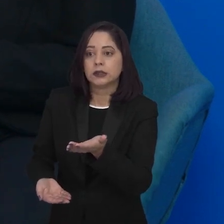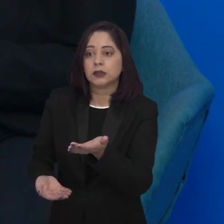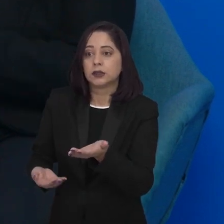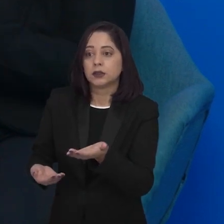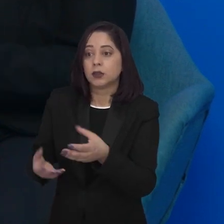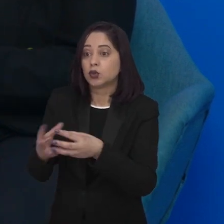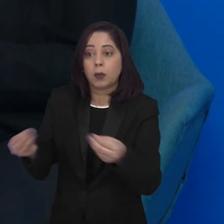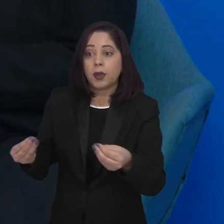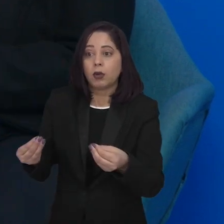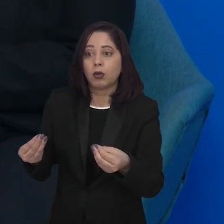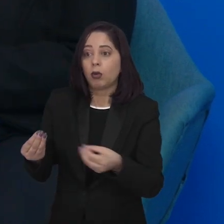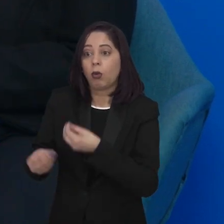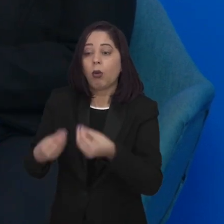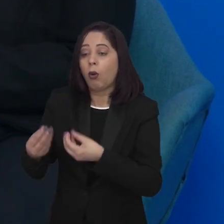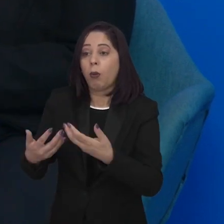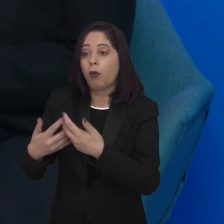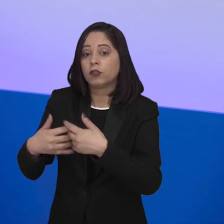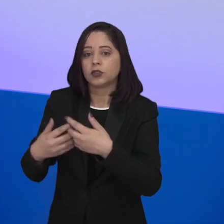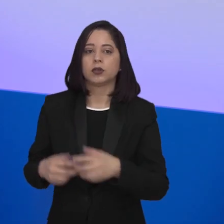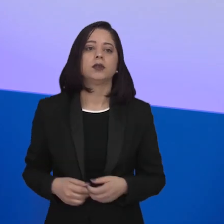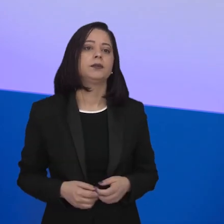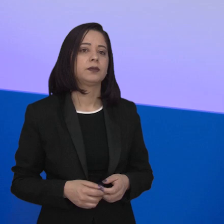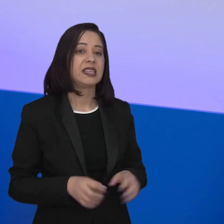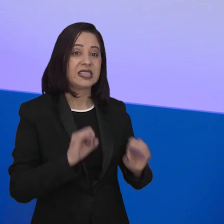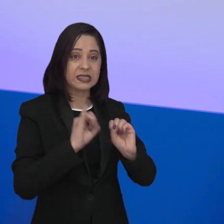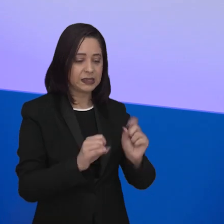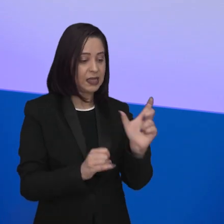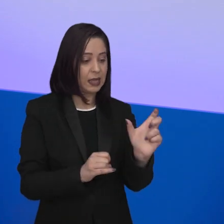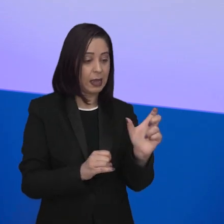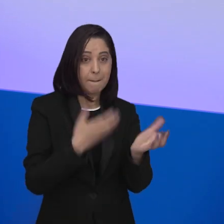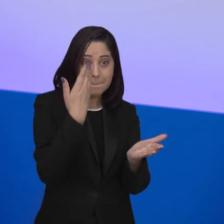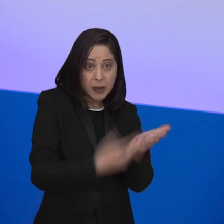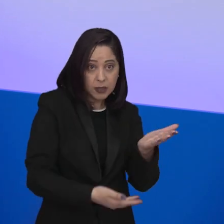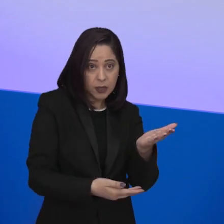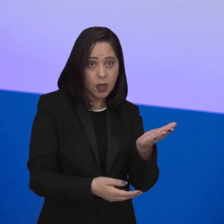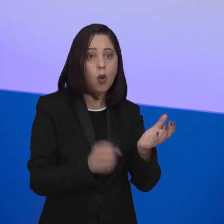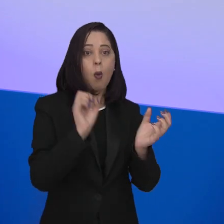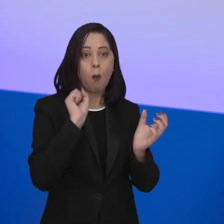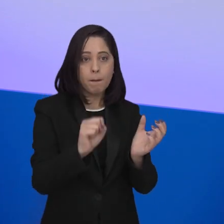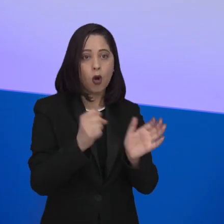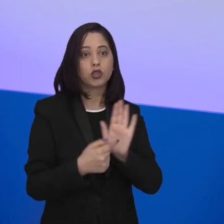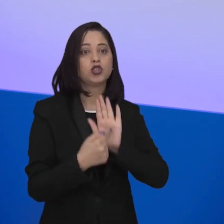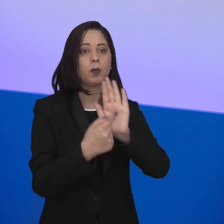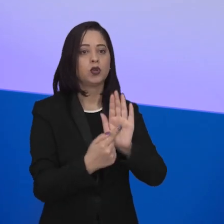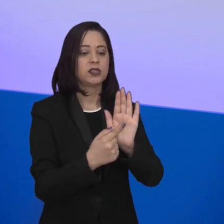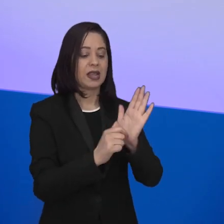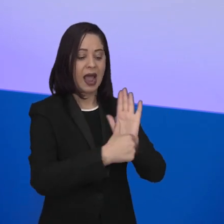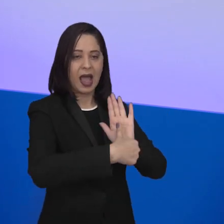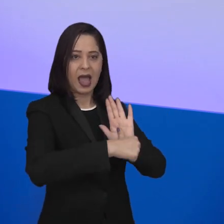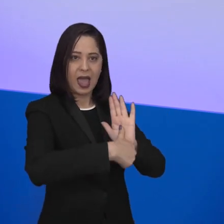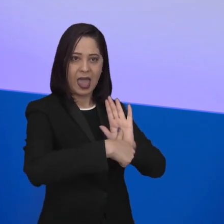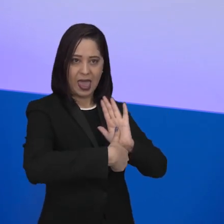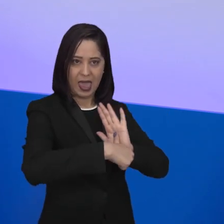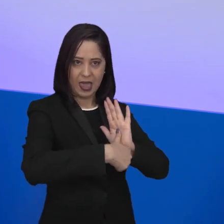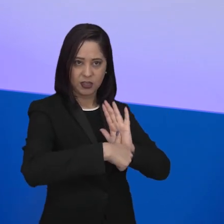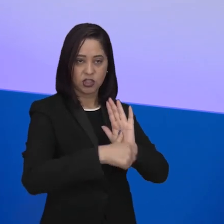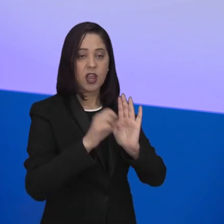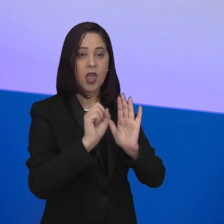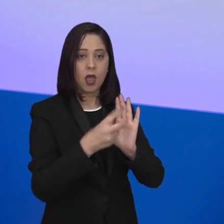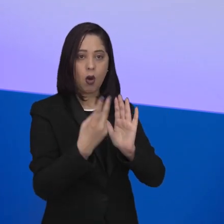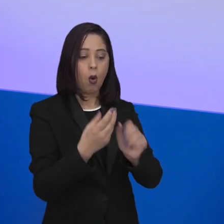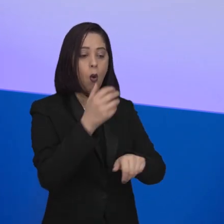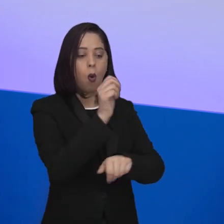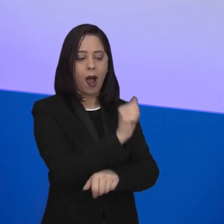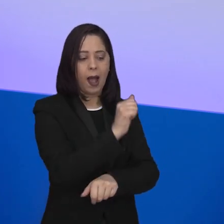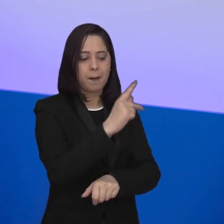da votação mesmo, a gente perde o título? Você pode votar com um documento, com foto, ou com o título digital, o